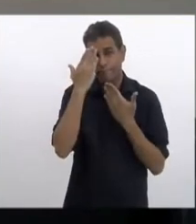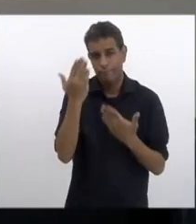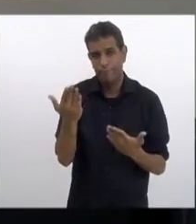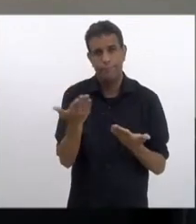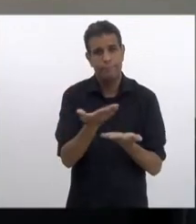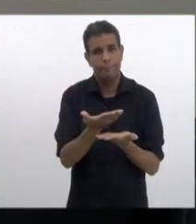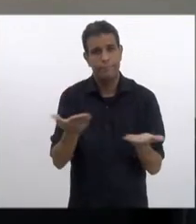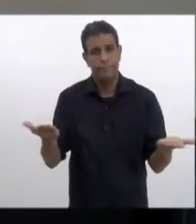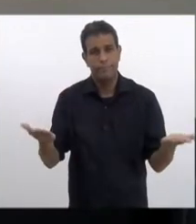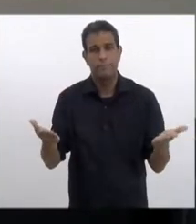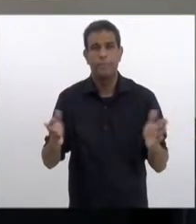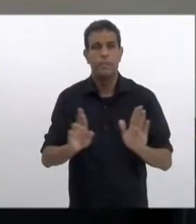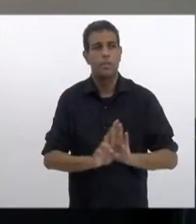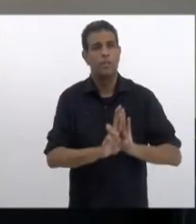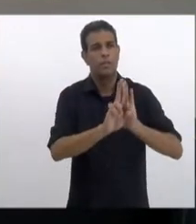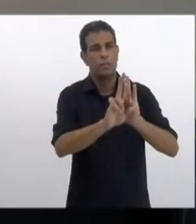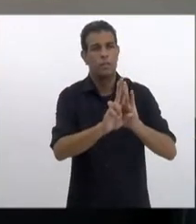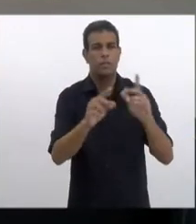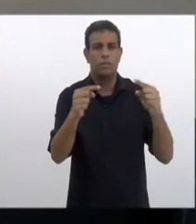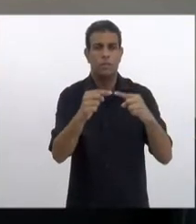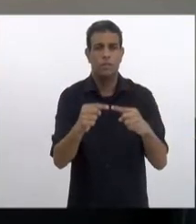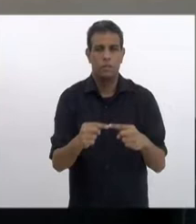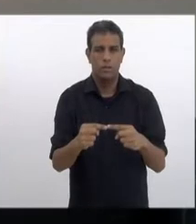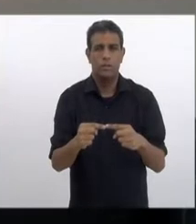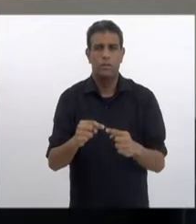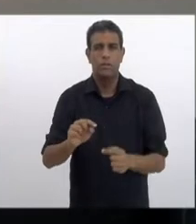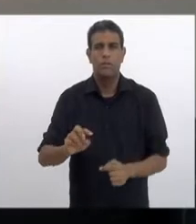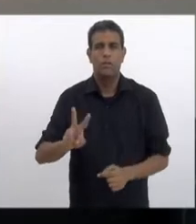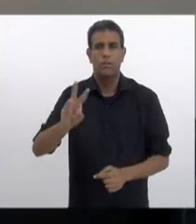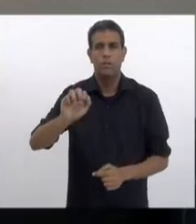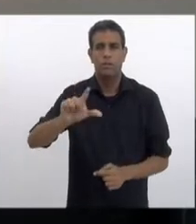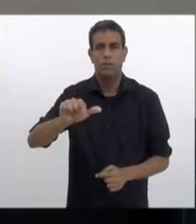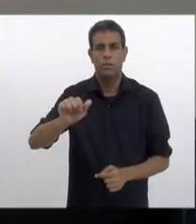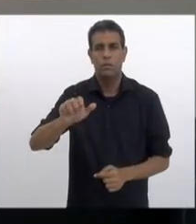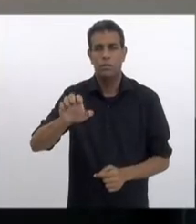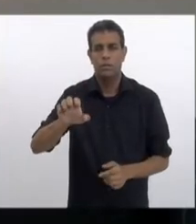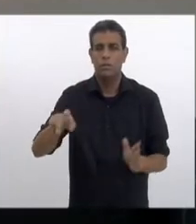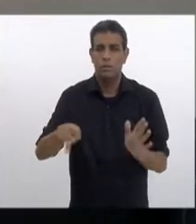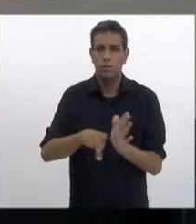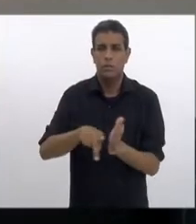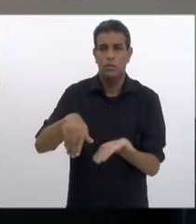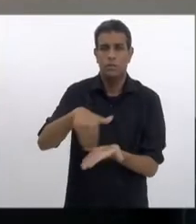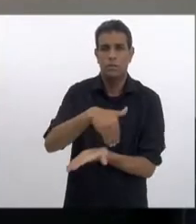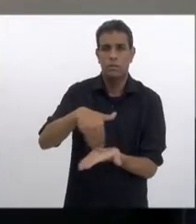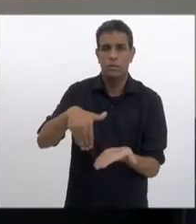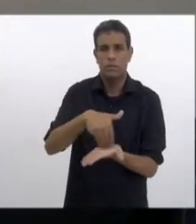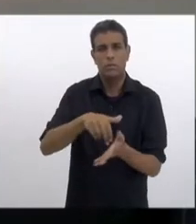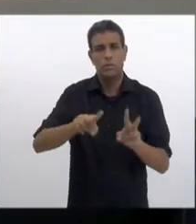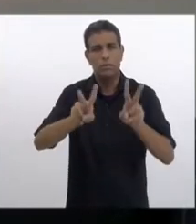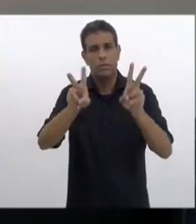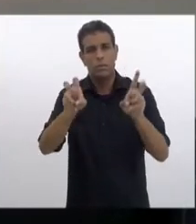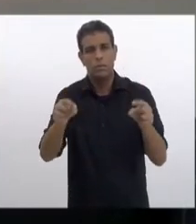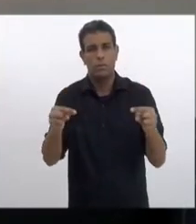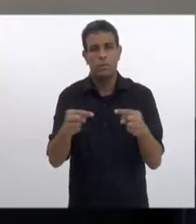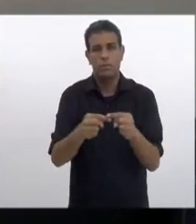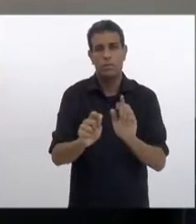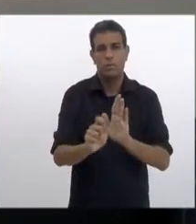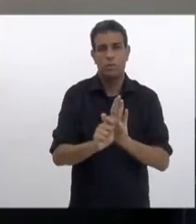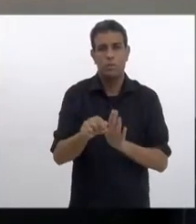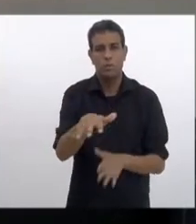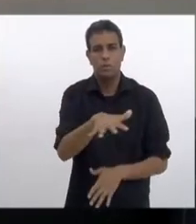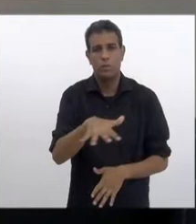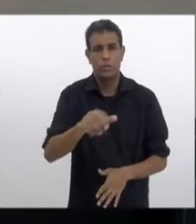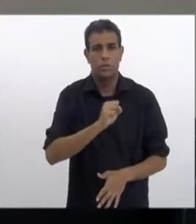agradecer o representante Wallace Arias, da Secretaria de Política sobre Drogas e Álcool da cidade de São